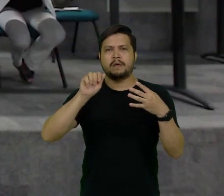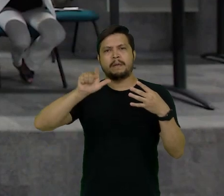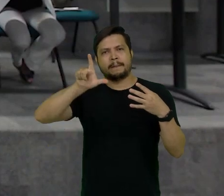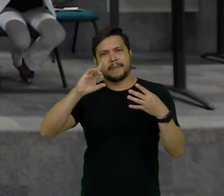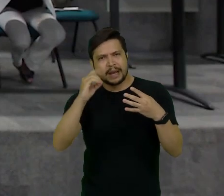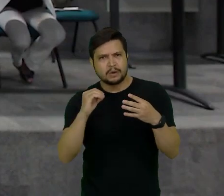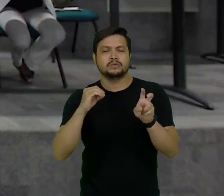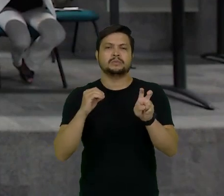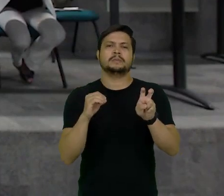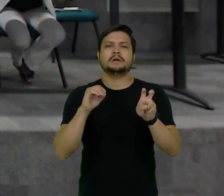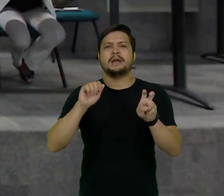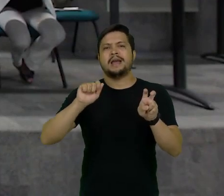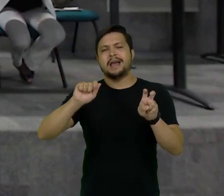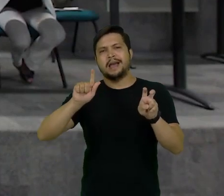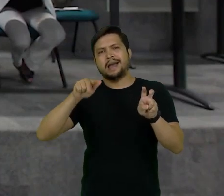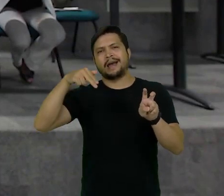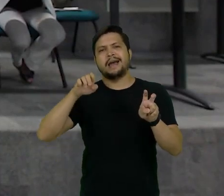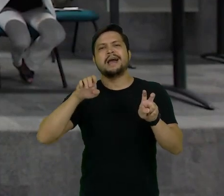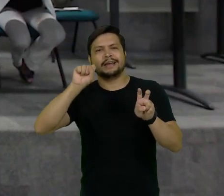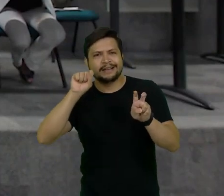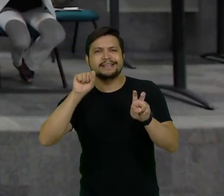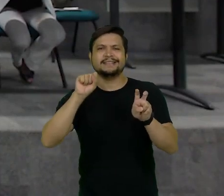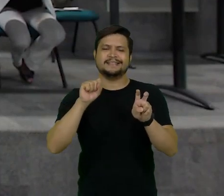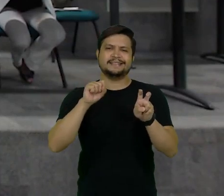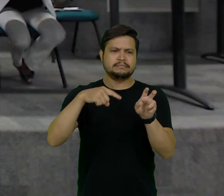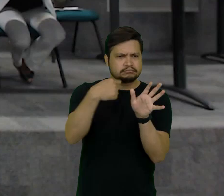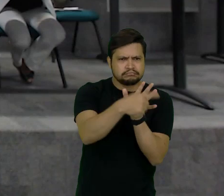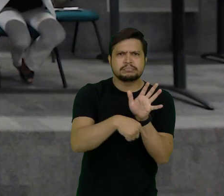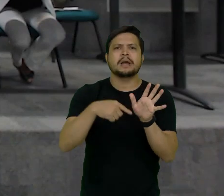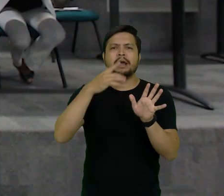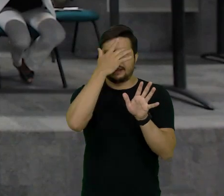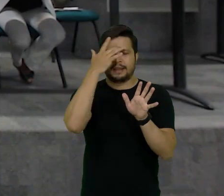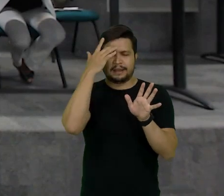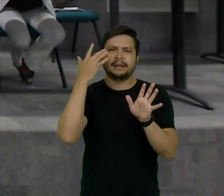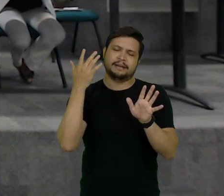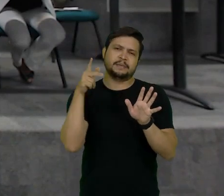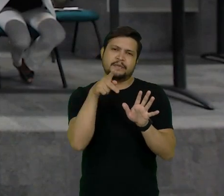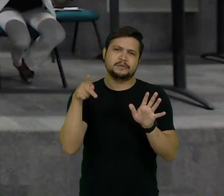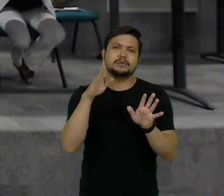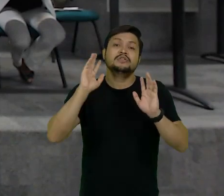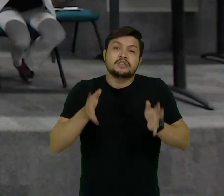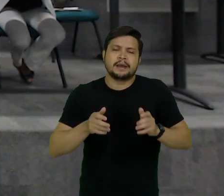Teobaldo, professora Agnes, né? Esses professores se aposentaram. Professor Beni,